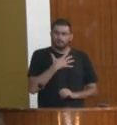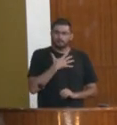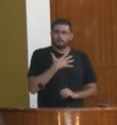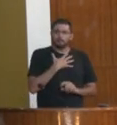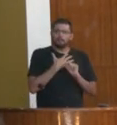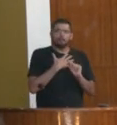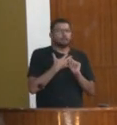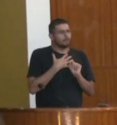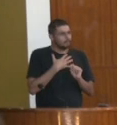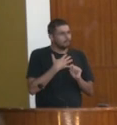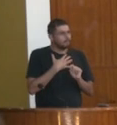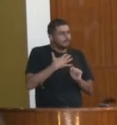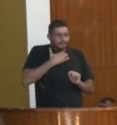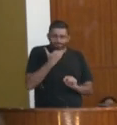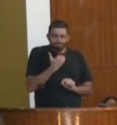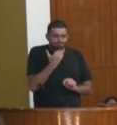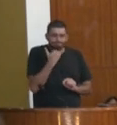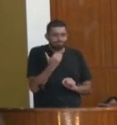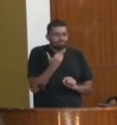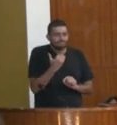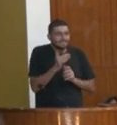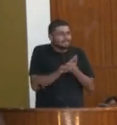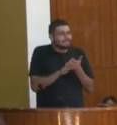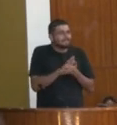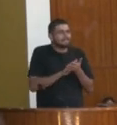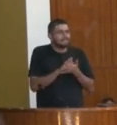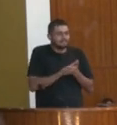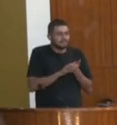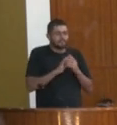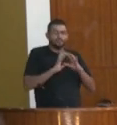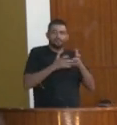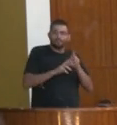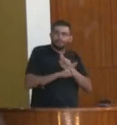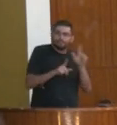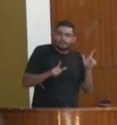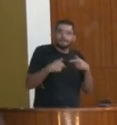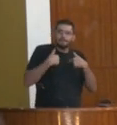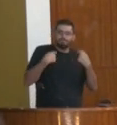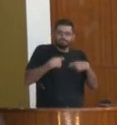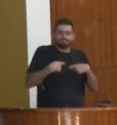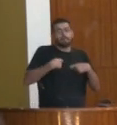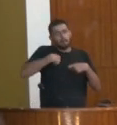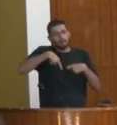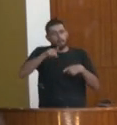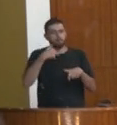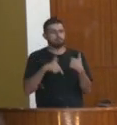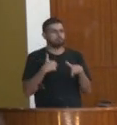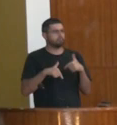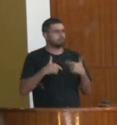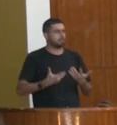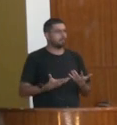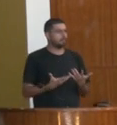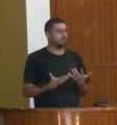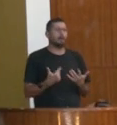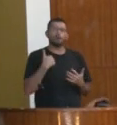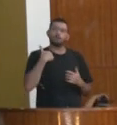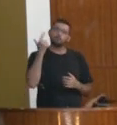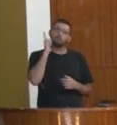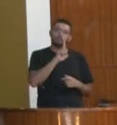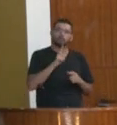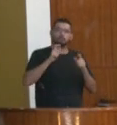não tinha outro jeito a não ser trabalhar. E mesmo com essas condições, eu consegui me